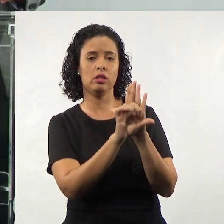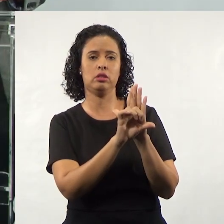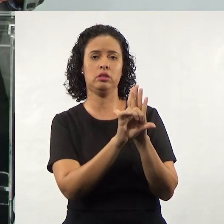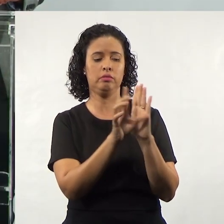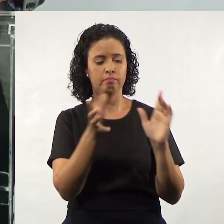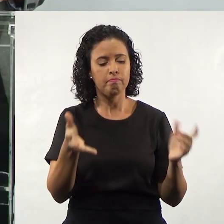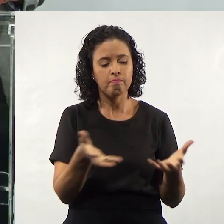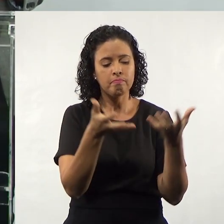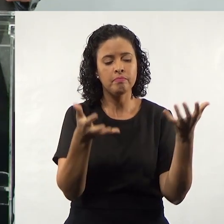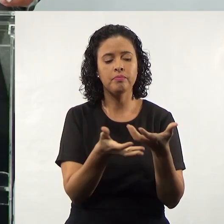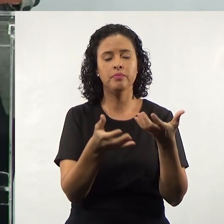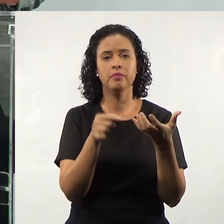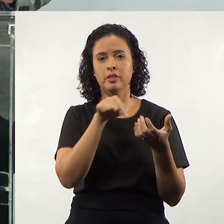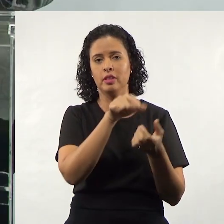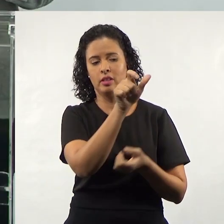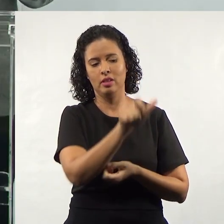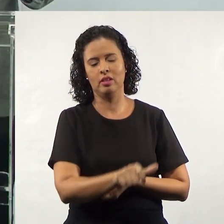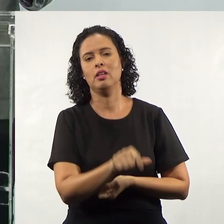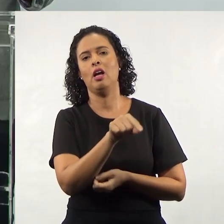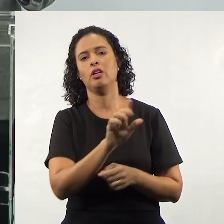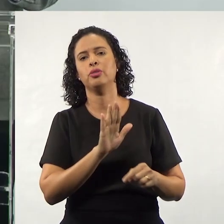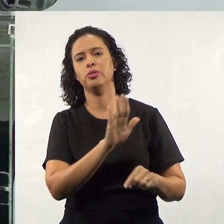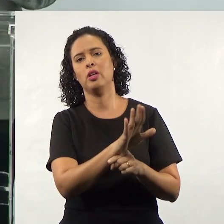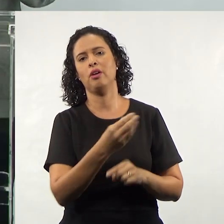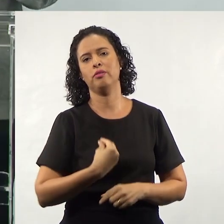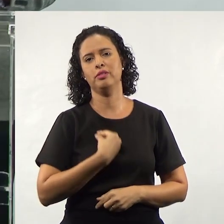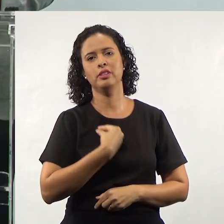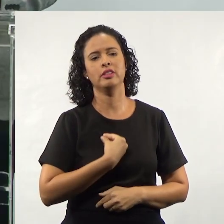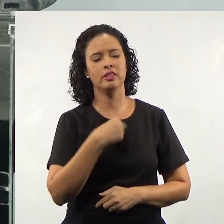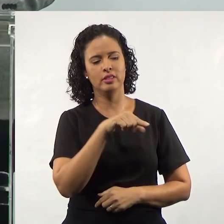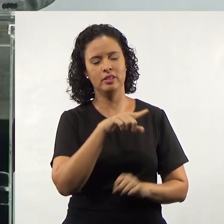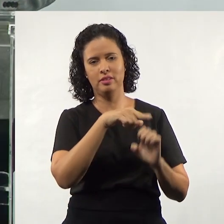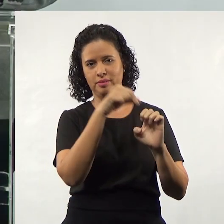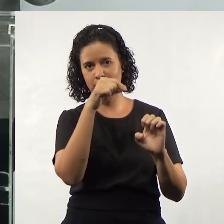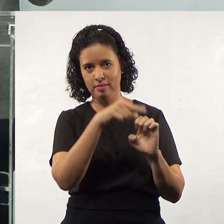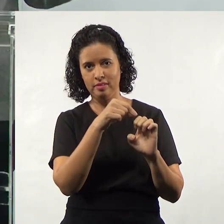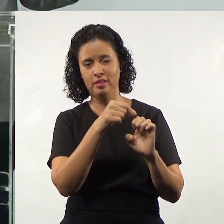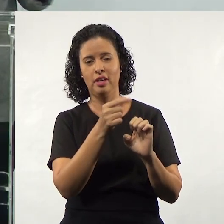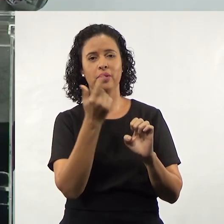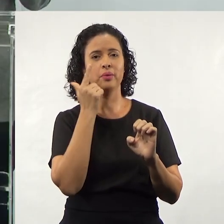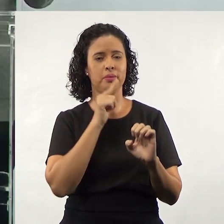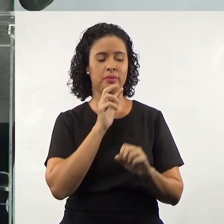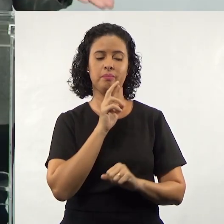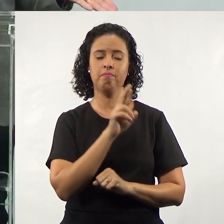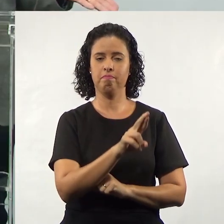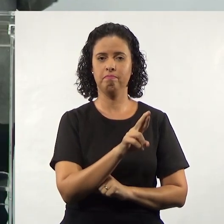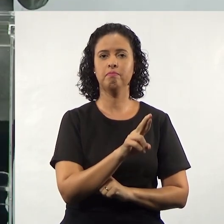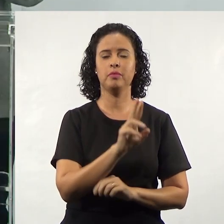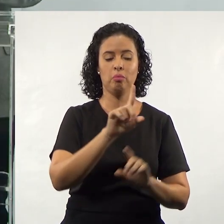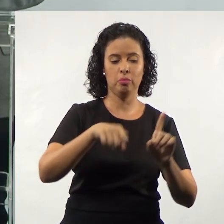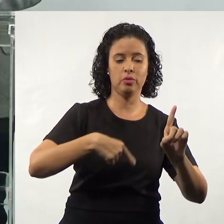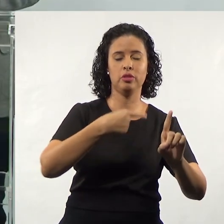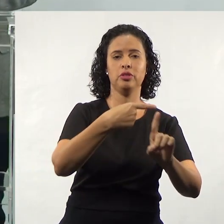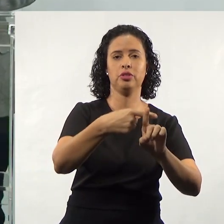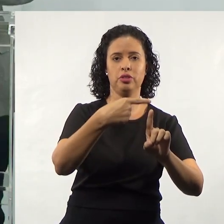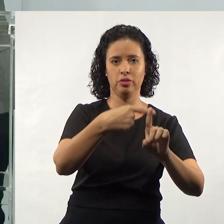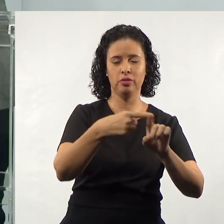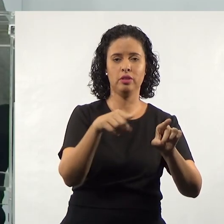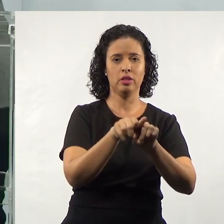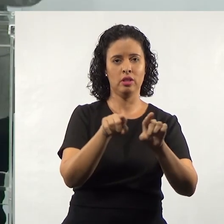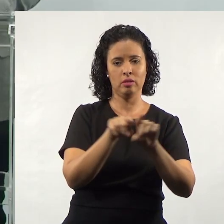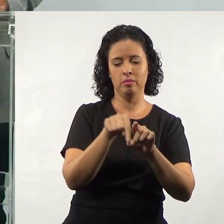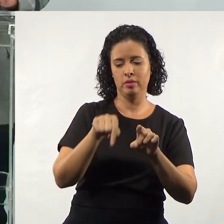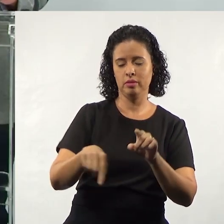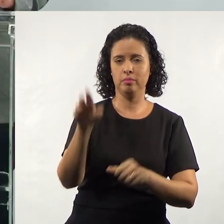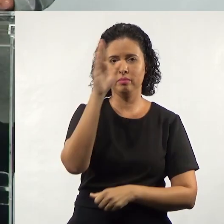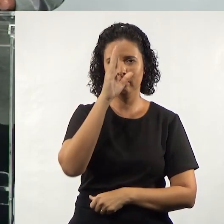daquele pequeno empreendedor que está começando melhore, seja muito melhor e traga muito mais resultados, tanto para ele quanto para quem será servido pelo